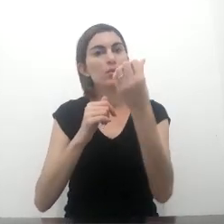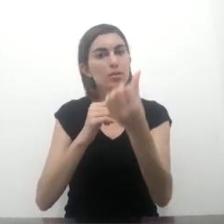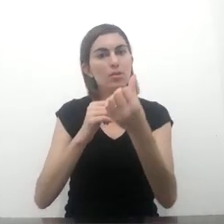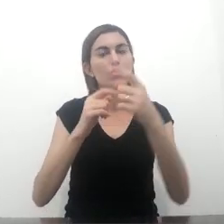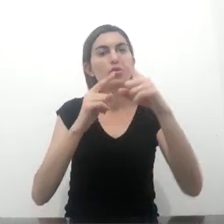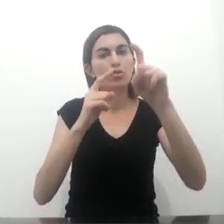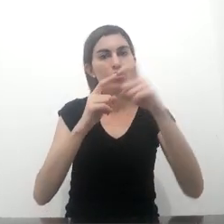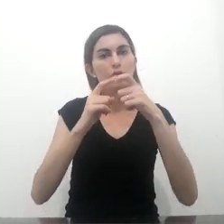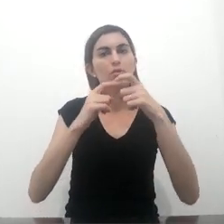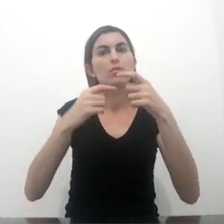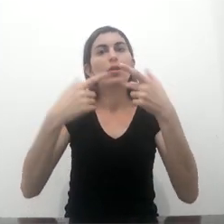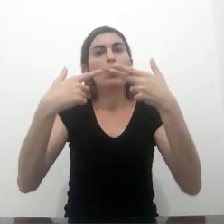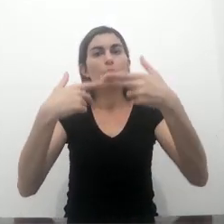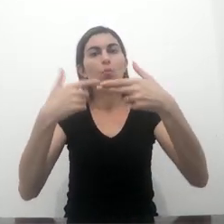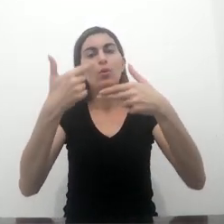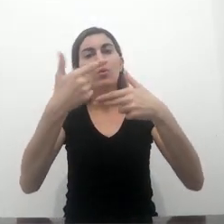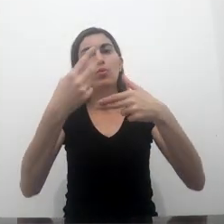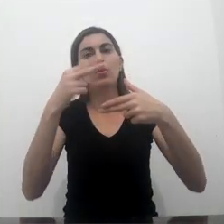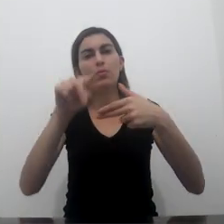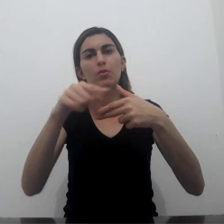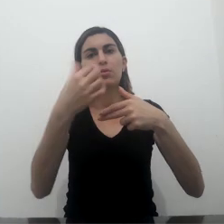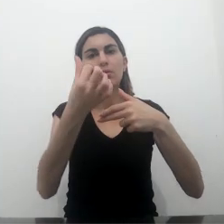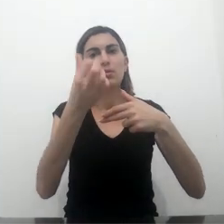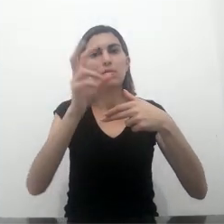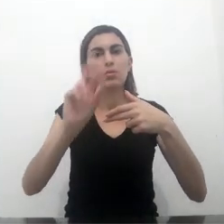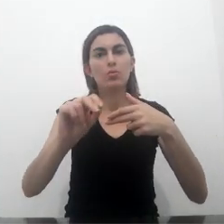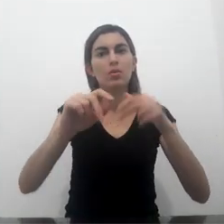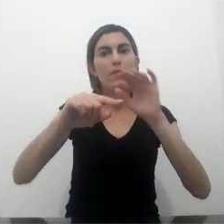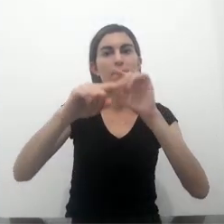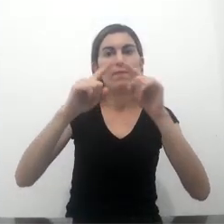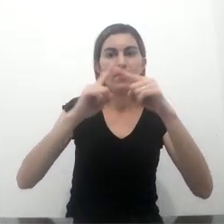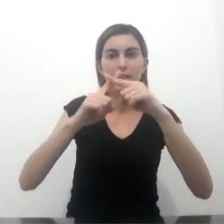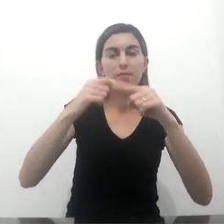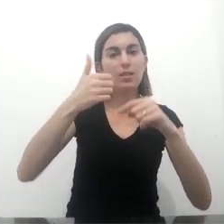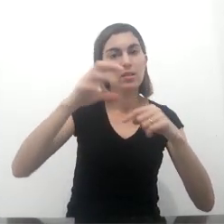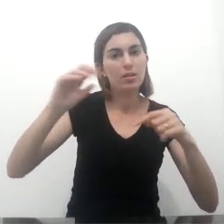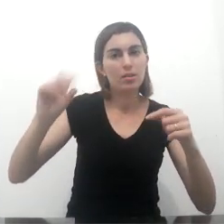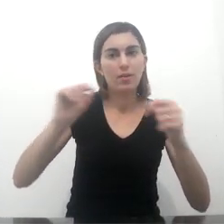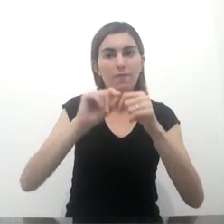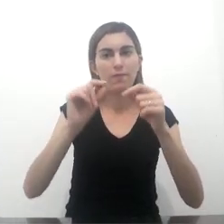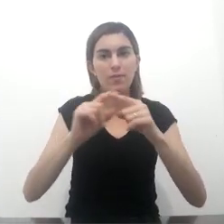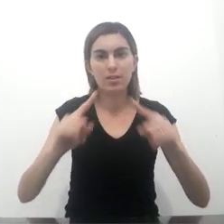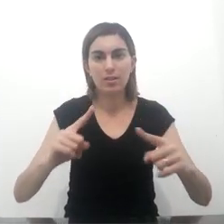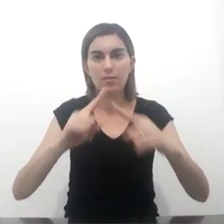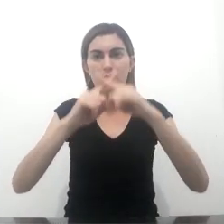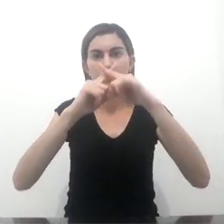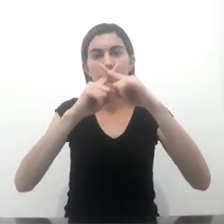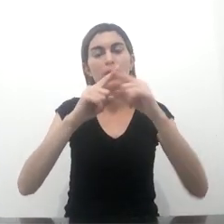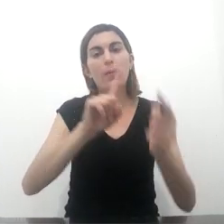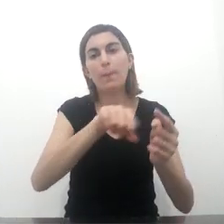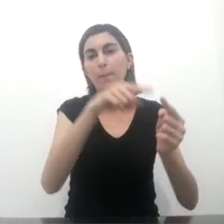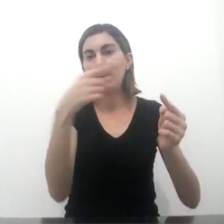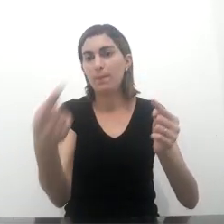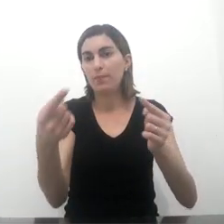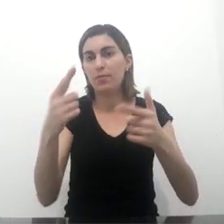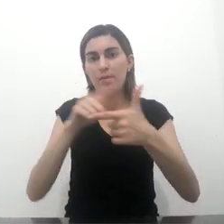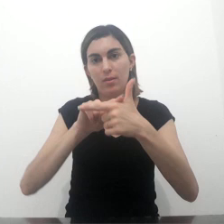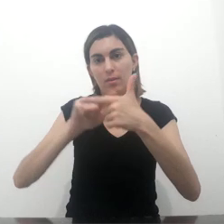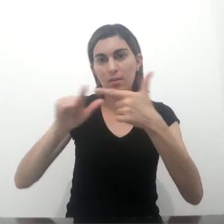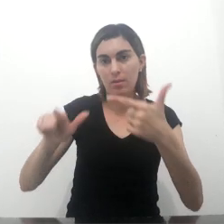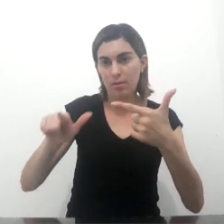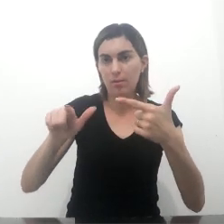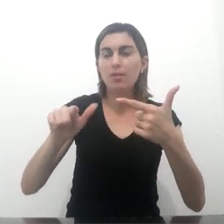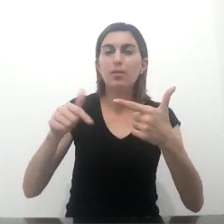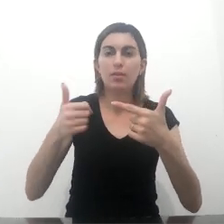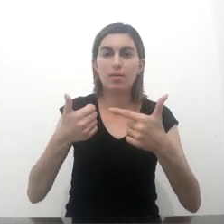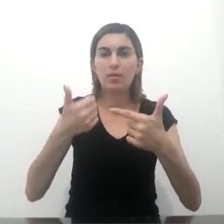fica 106x é igual a 2.650 vezes 100. Realizando a multiplicação, vai passar